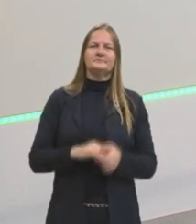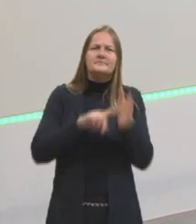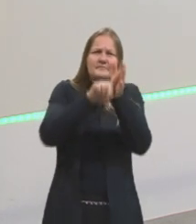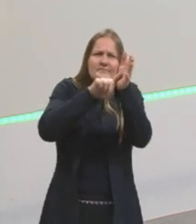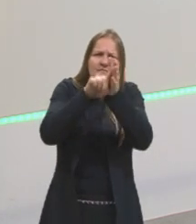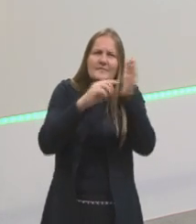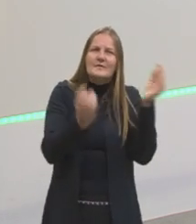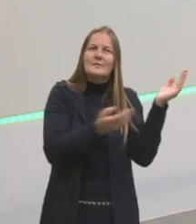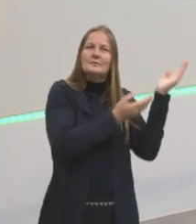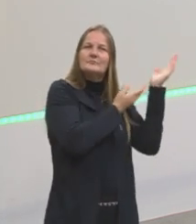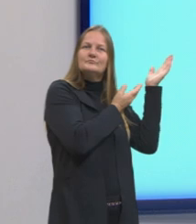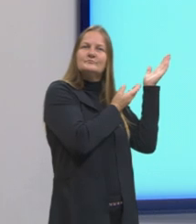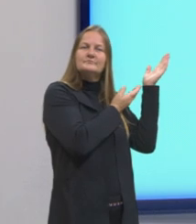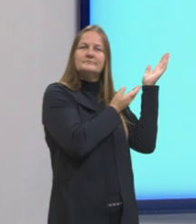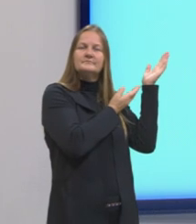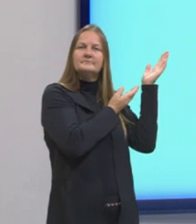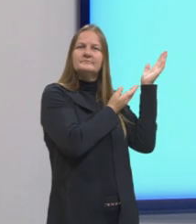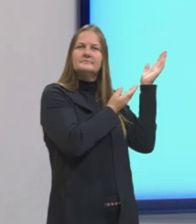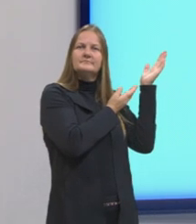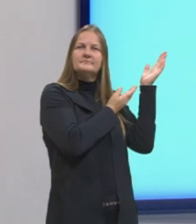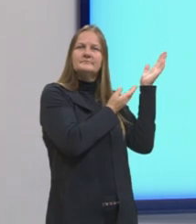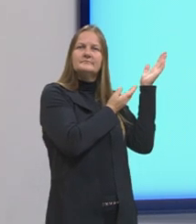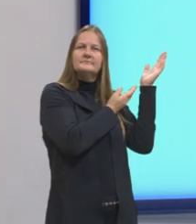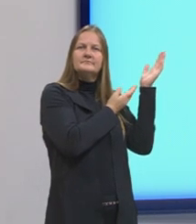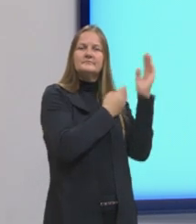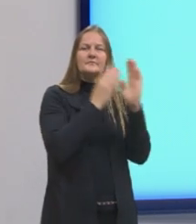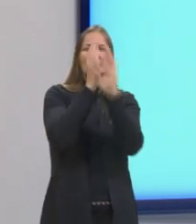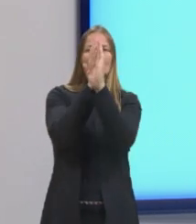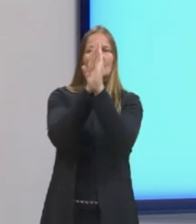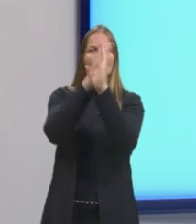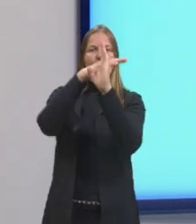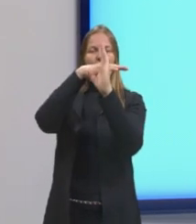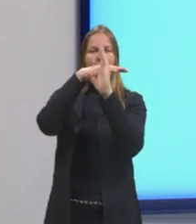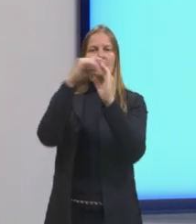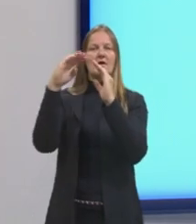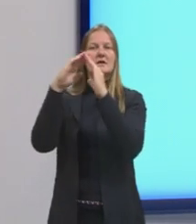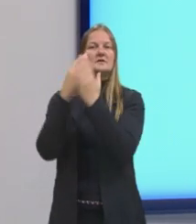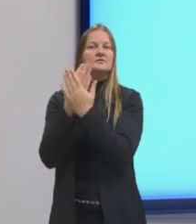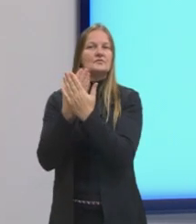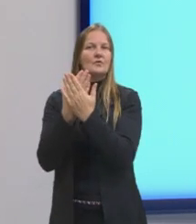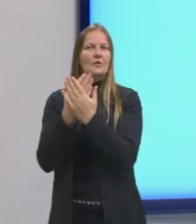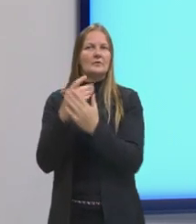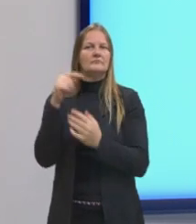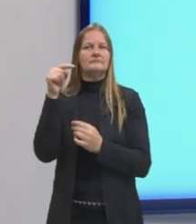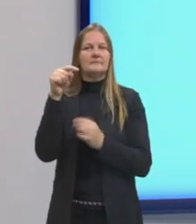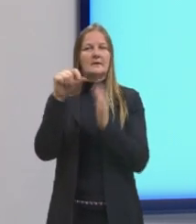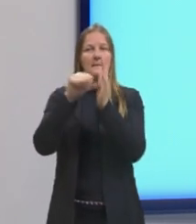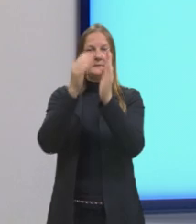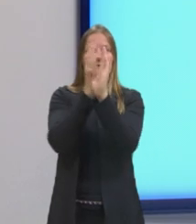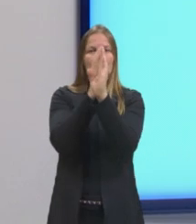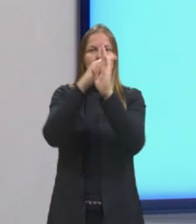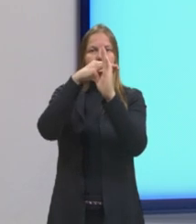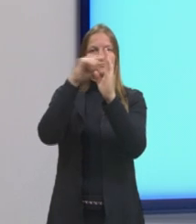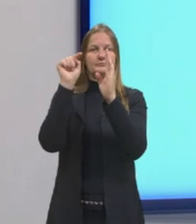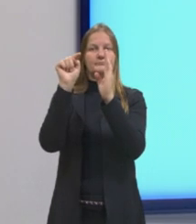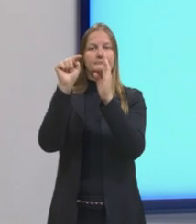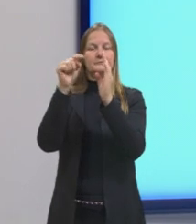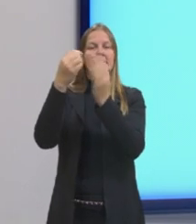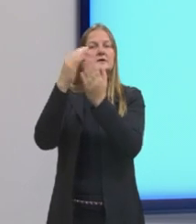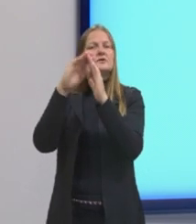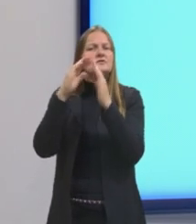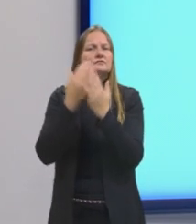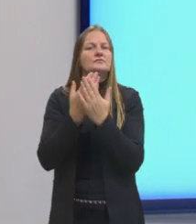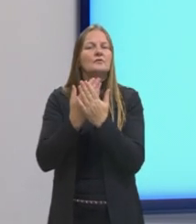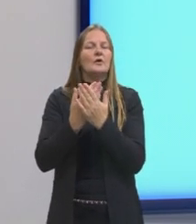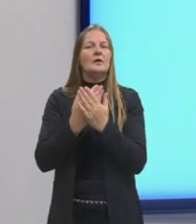aqui o ponto onde eu tenho como referência aqui a escola vejam bem a escola ela